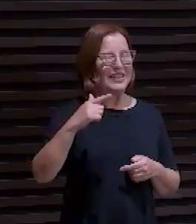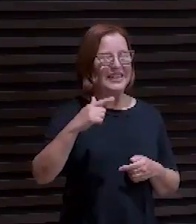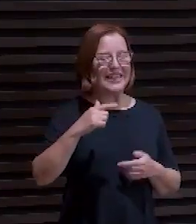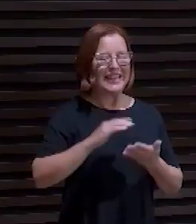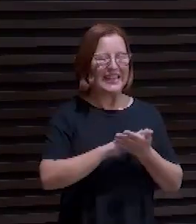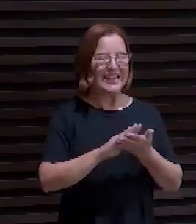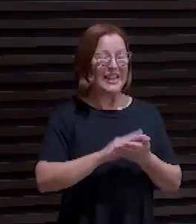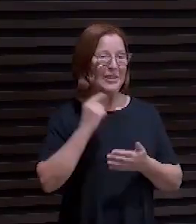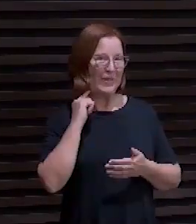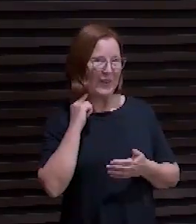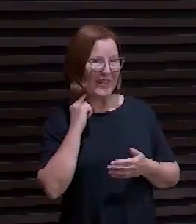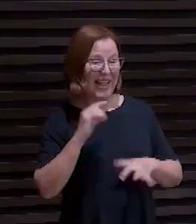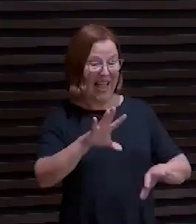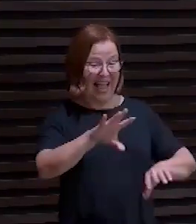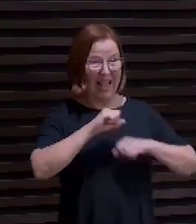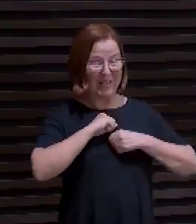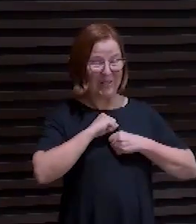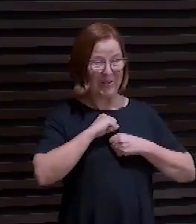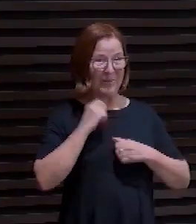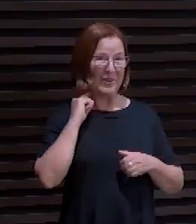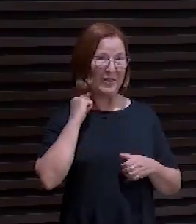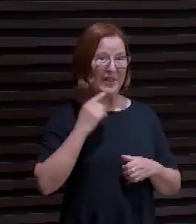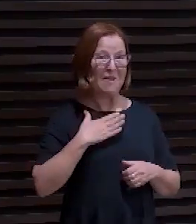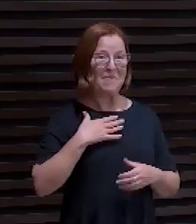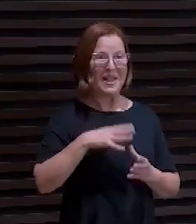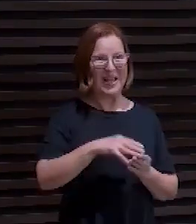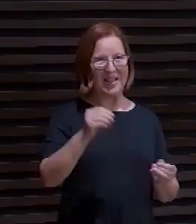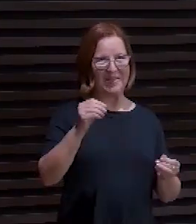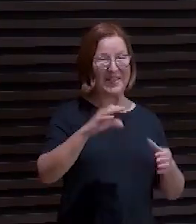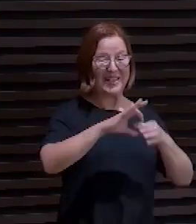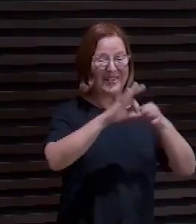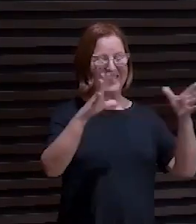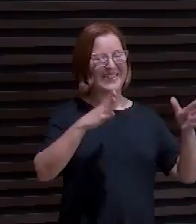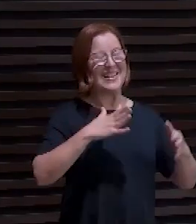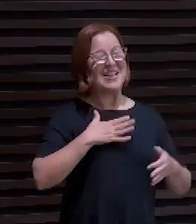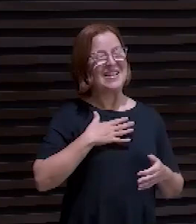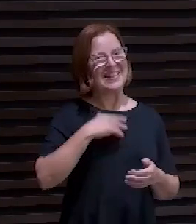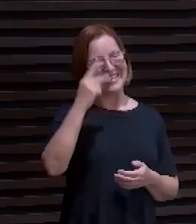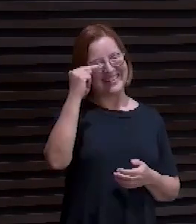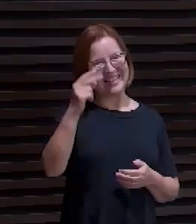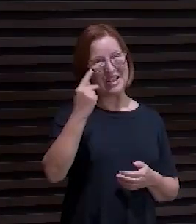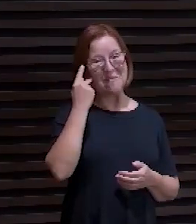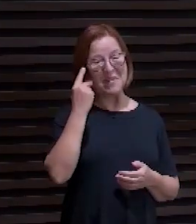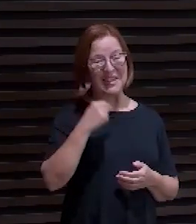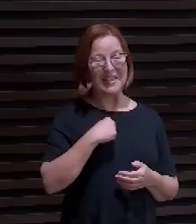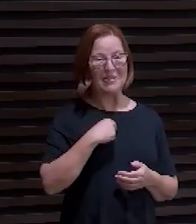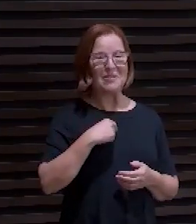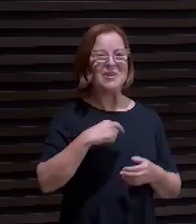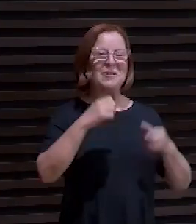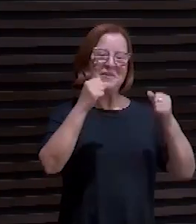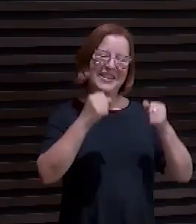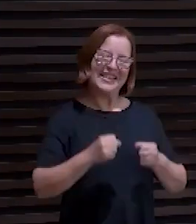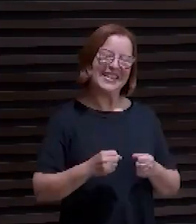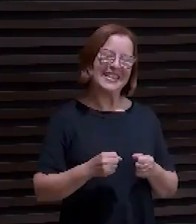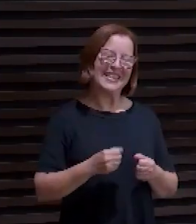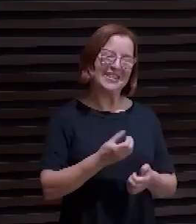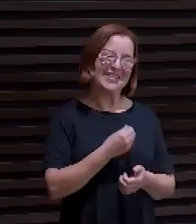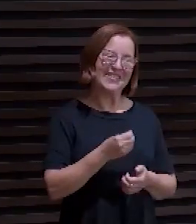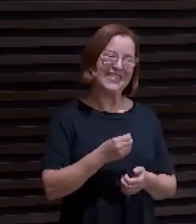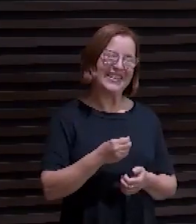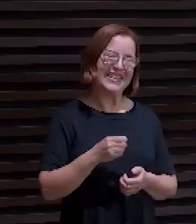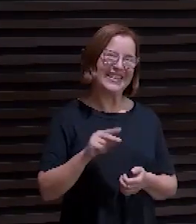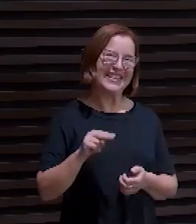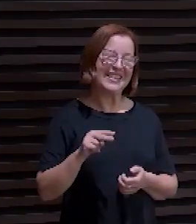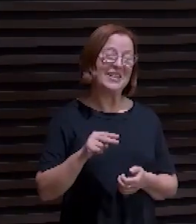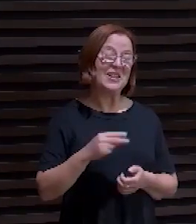a sujeira da minha alma e libertou a minha história para que eu pudesse viver como